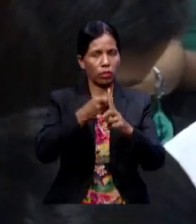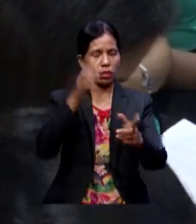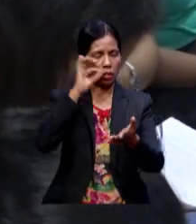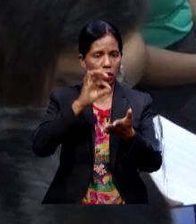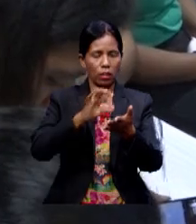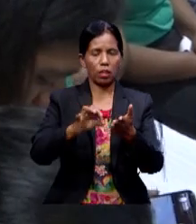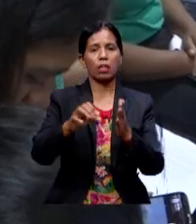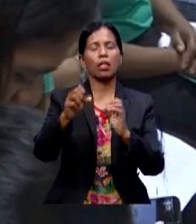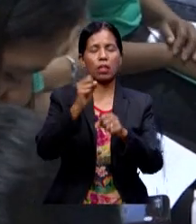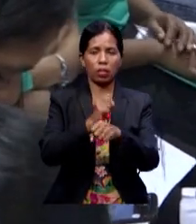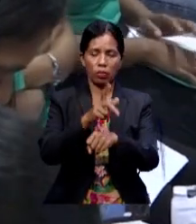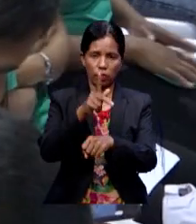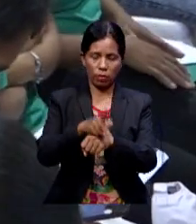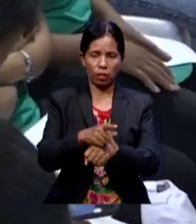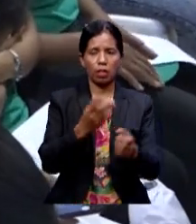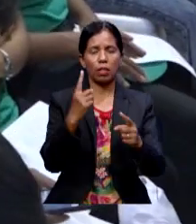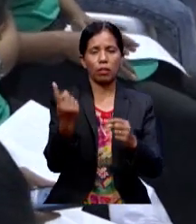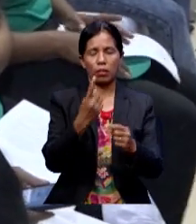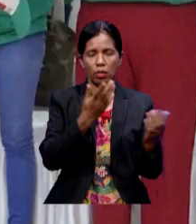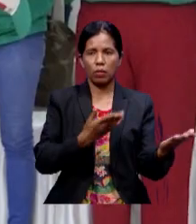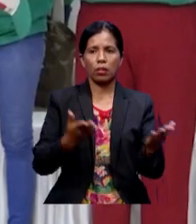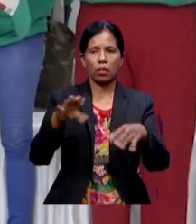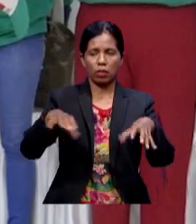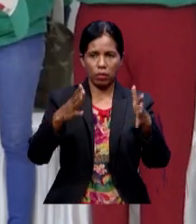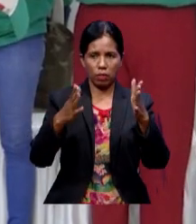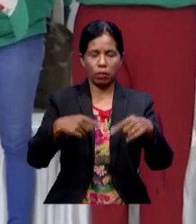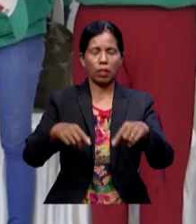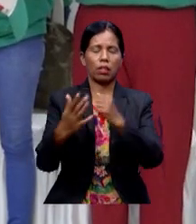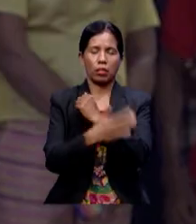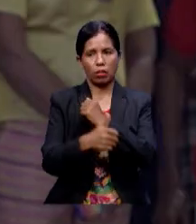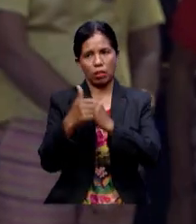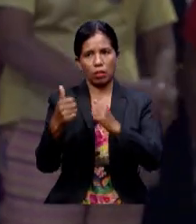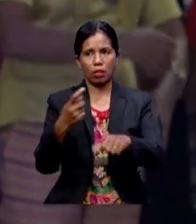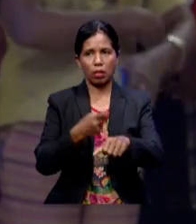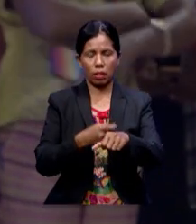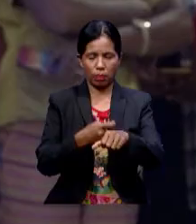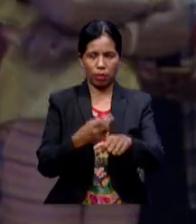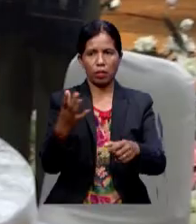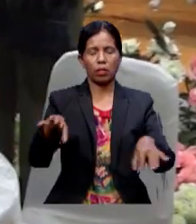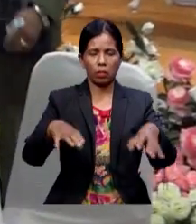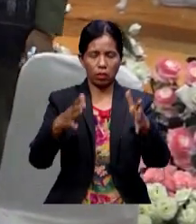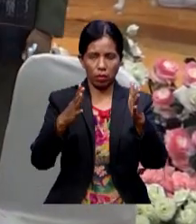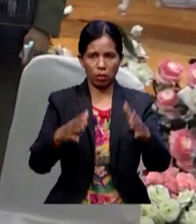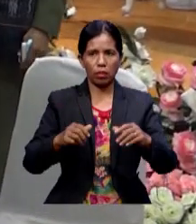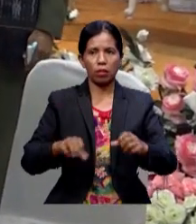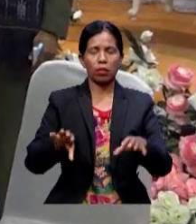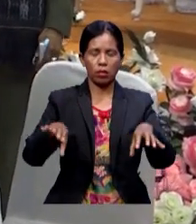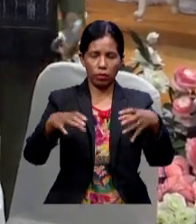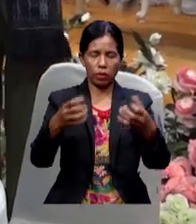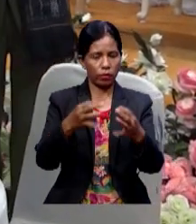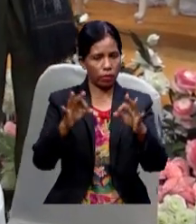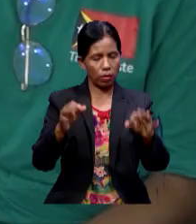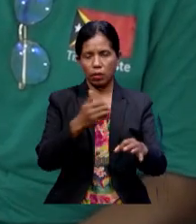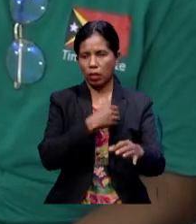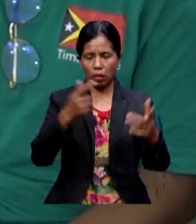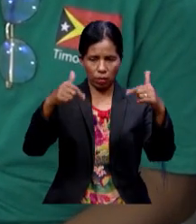Formação Profissional no Emprego, sempre haruka trabalhador sira balior, mai bi situação balung, hatulu katak trabalhador balung, contrato serviço rematado na sedau